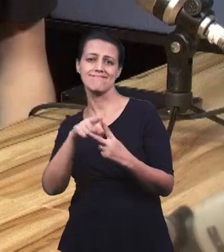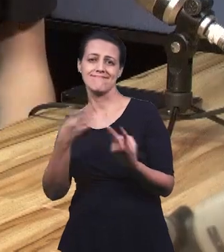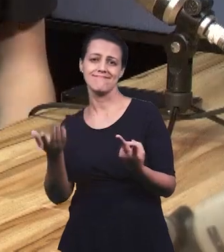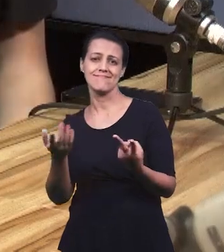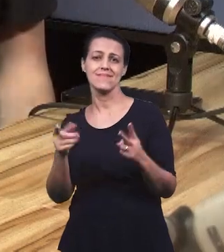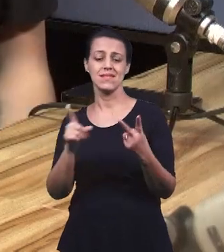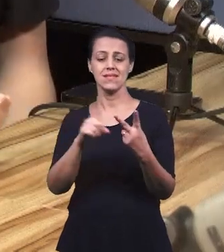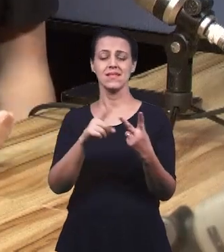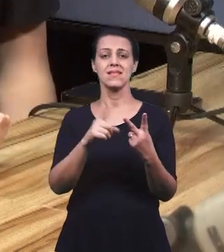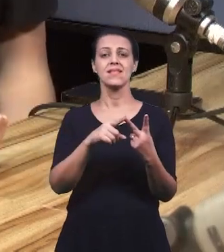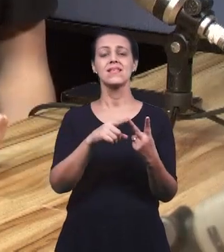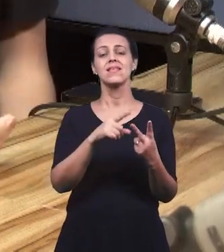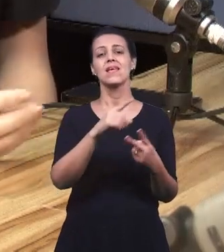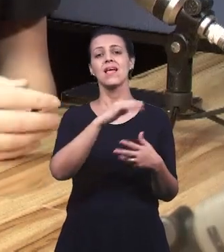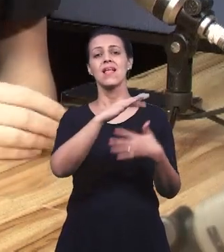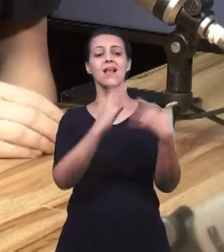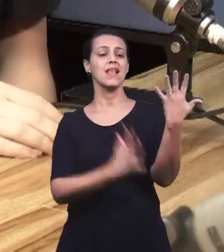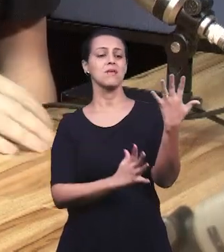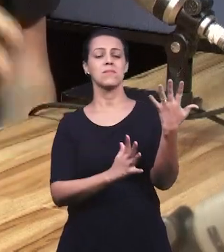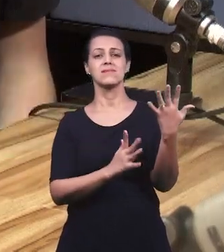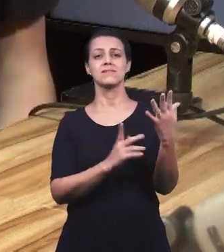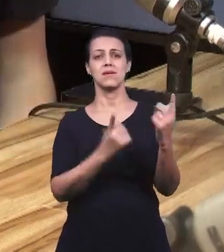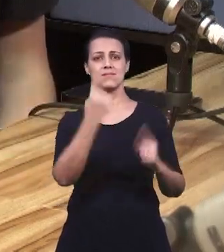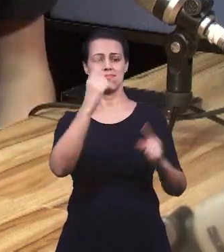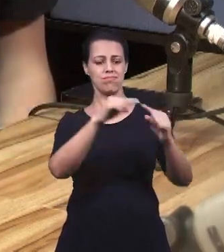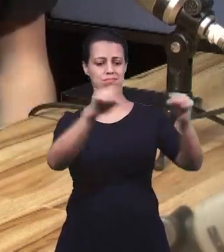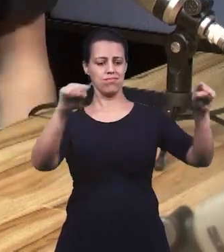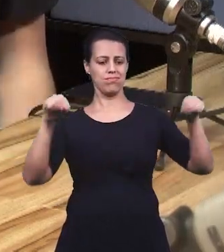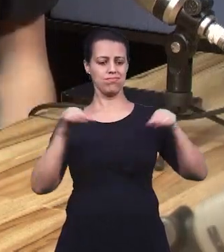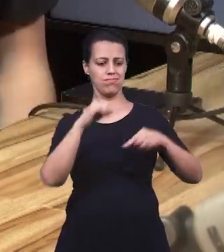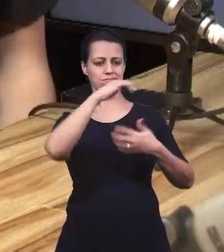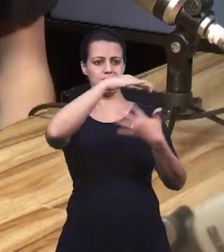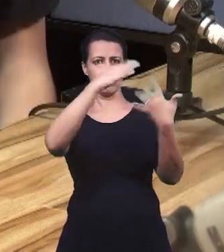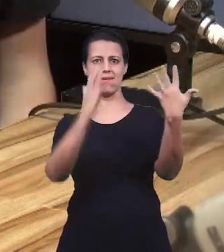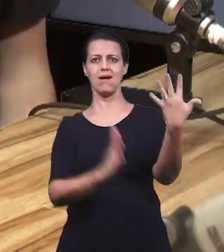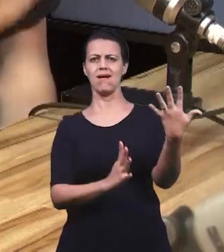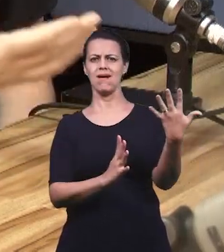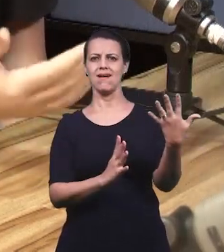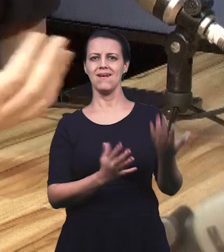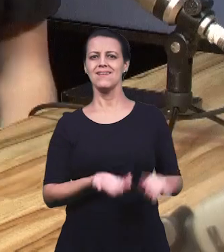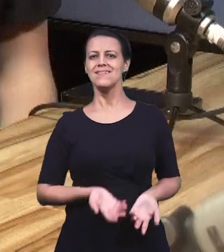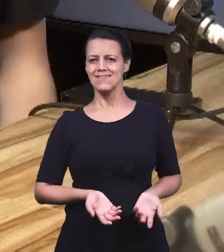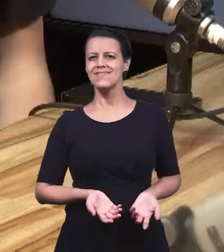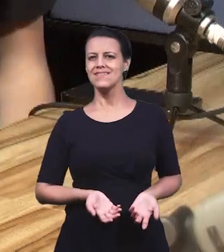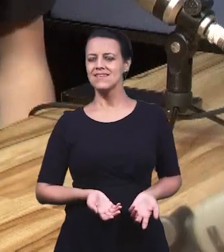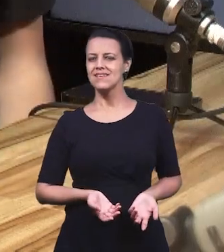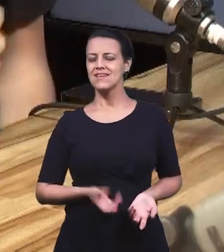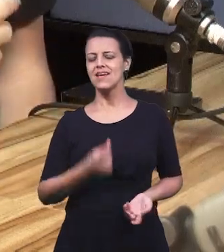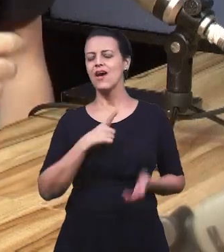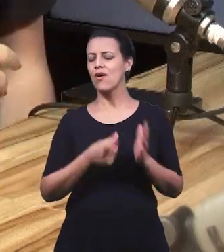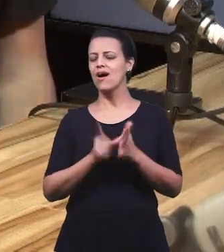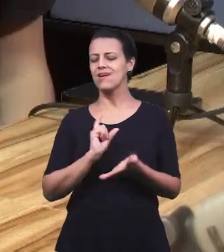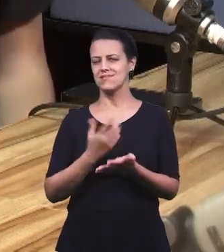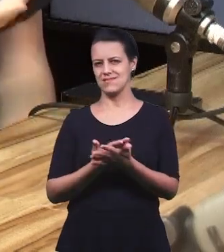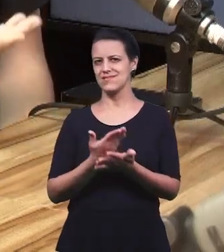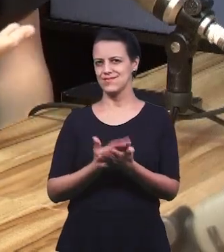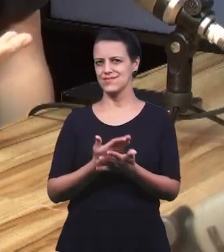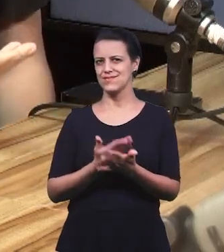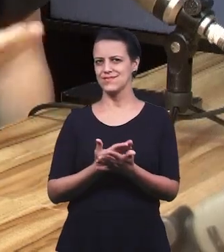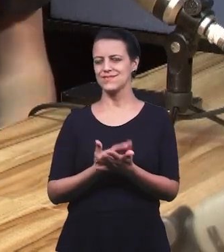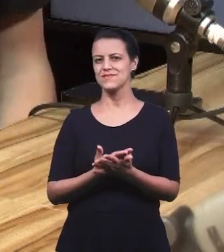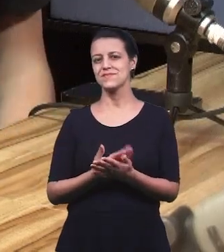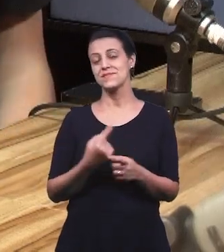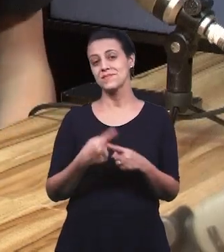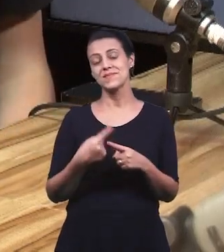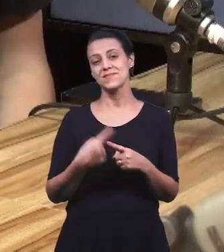gente está indo para uma língua 3D. E aí nós temos parte do nosso cérebro, eu estava até estudando um pouco antes sobre isso, que o